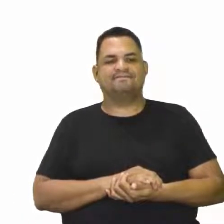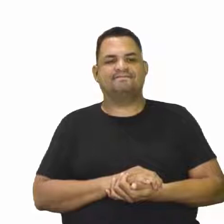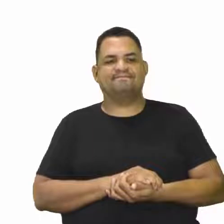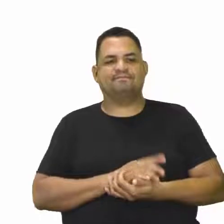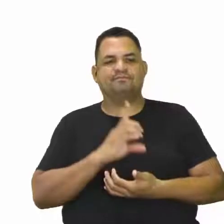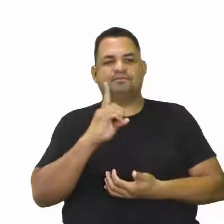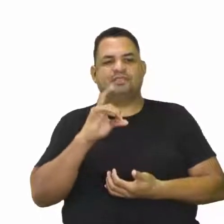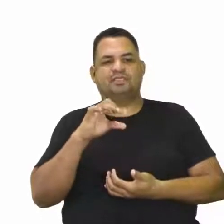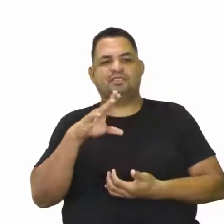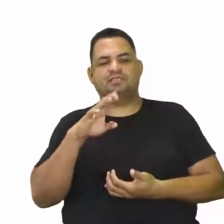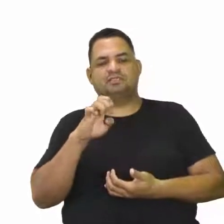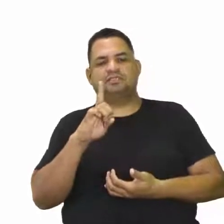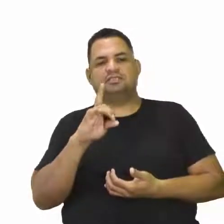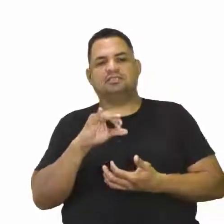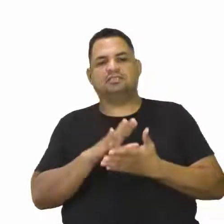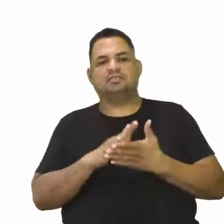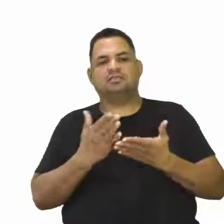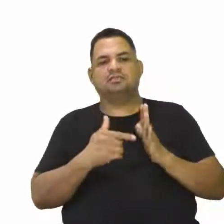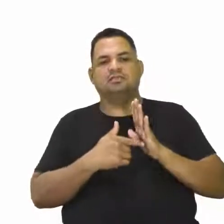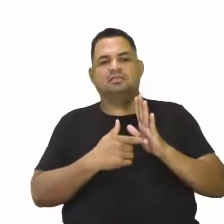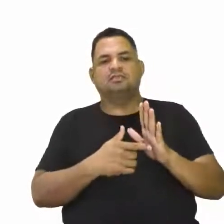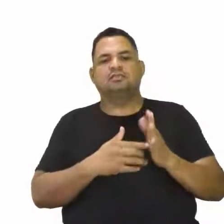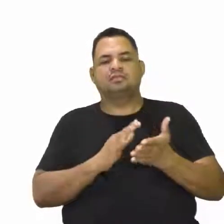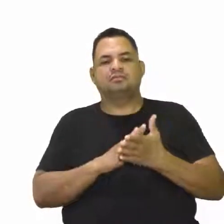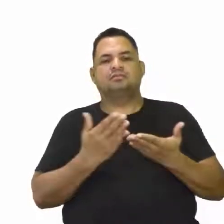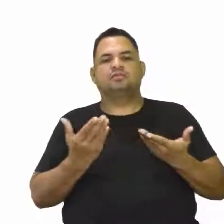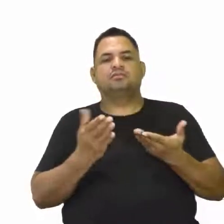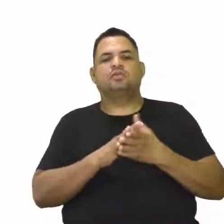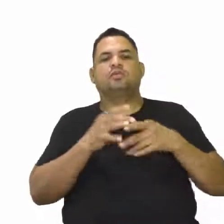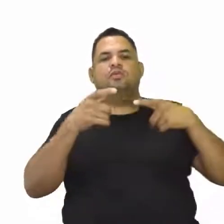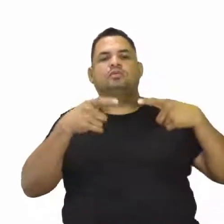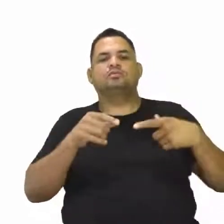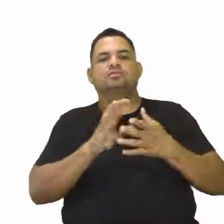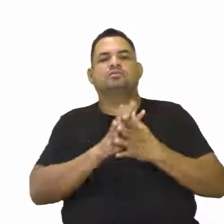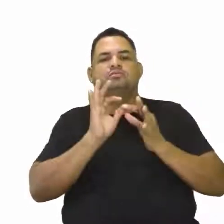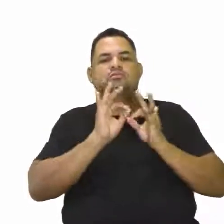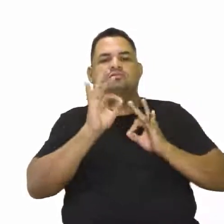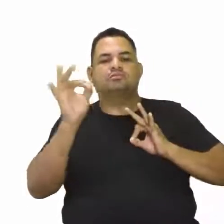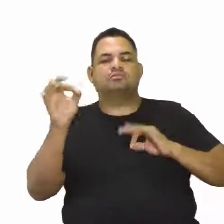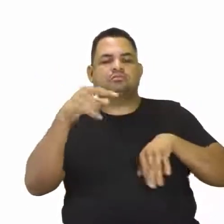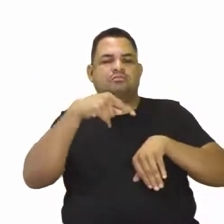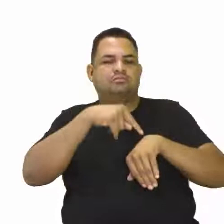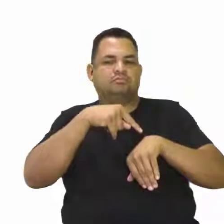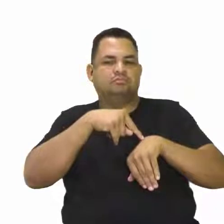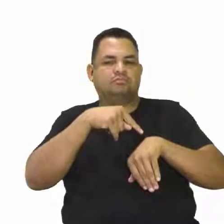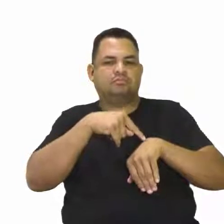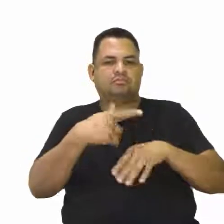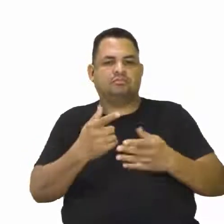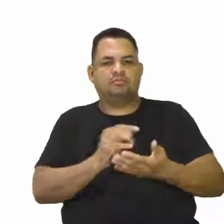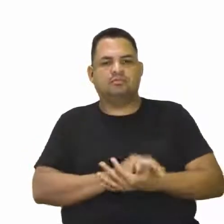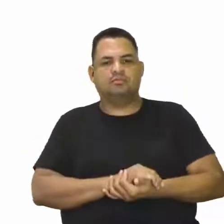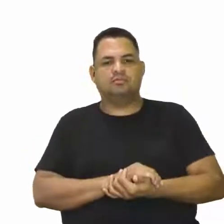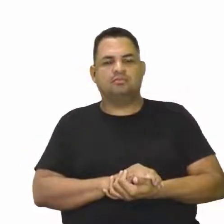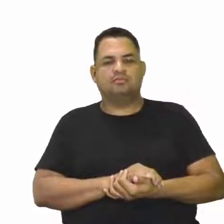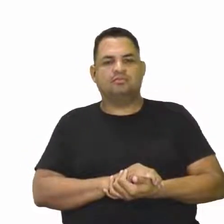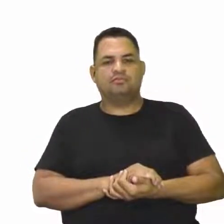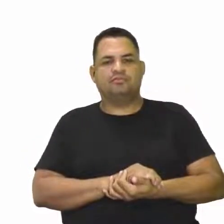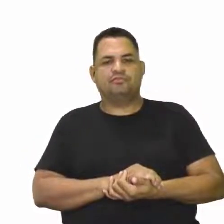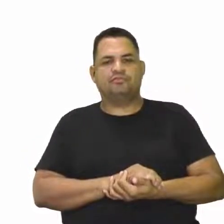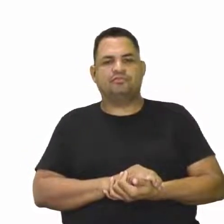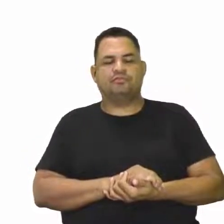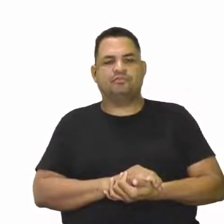O desde, que ele indica a procedência, o lugar, a distância ou tempo. Vinimos